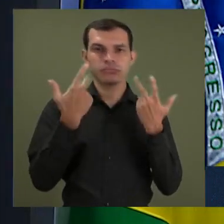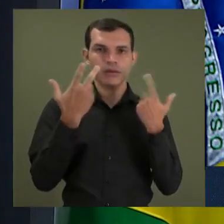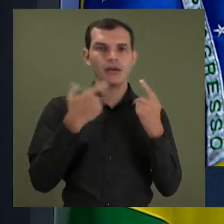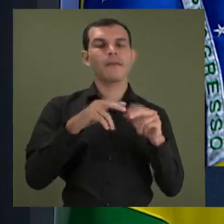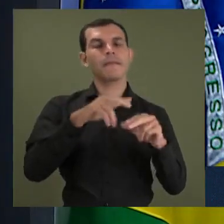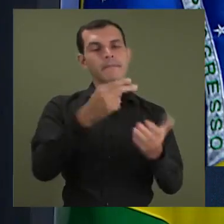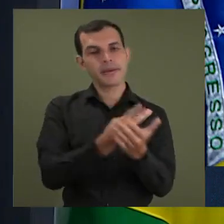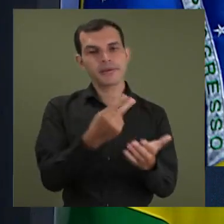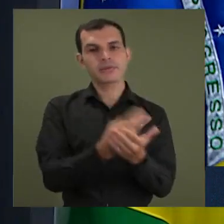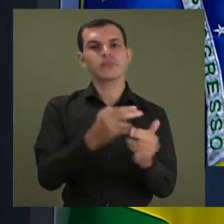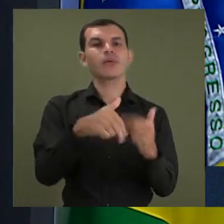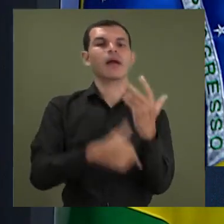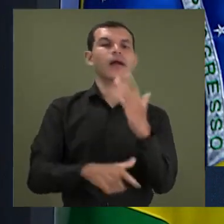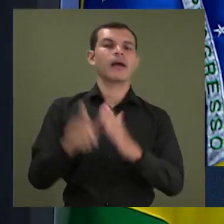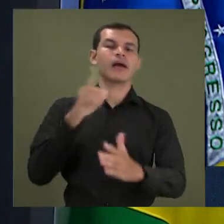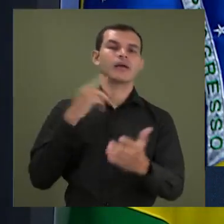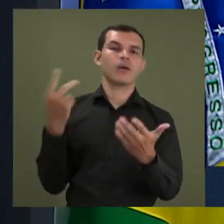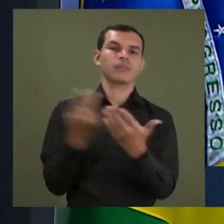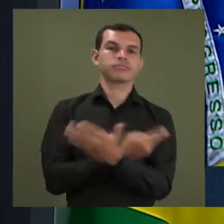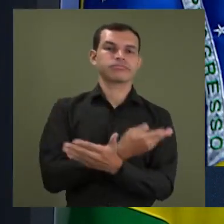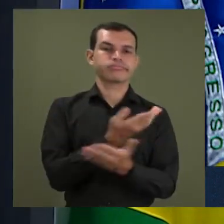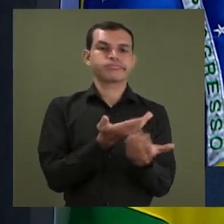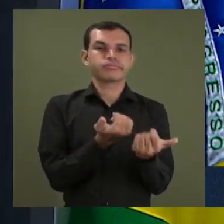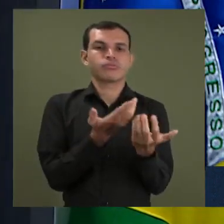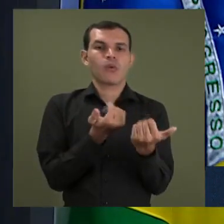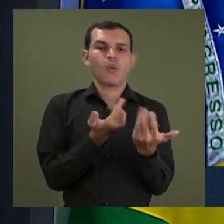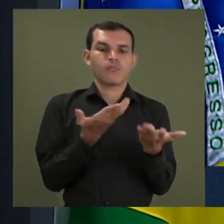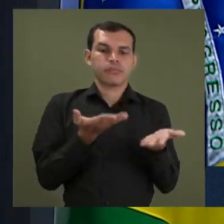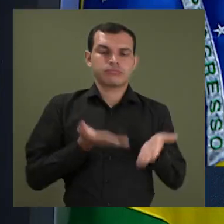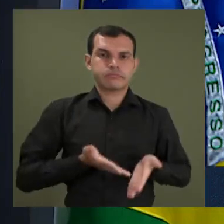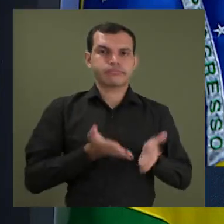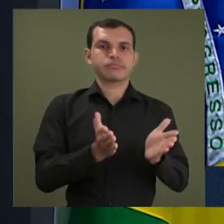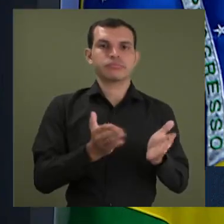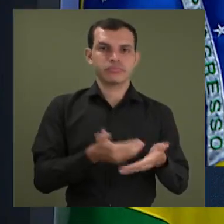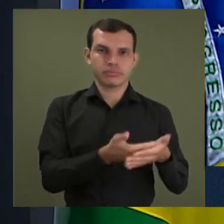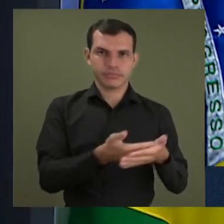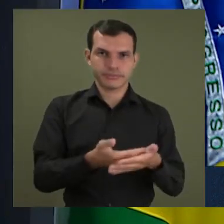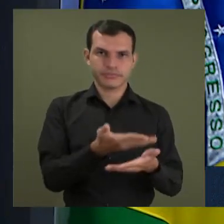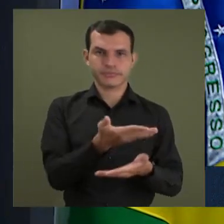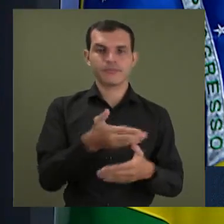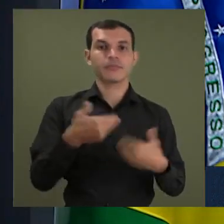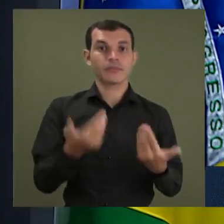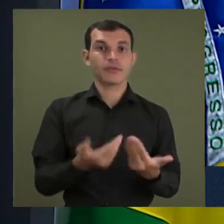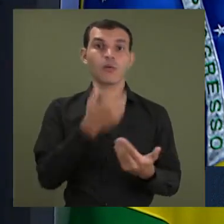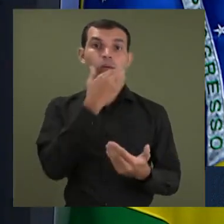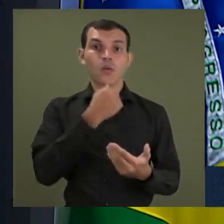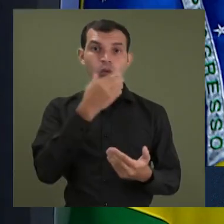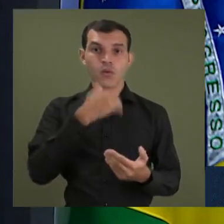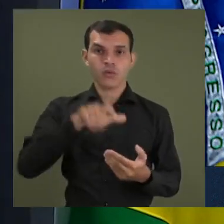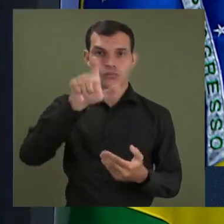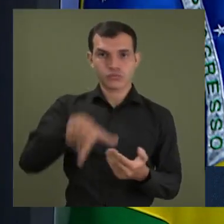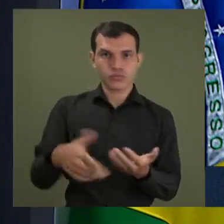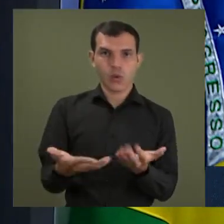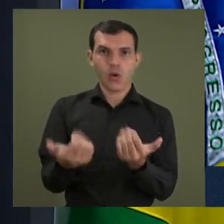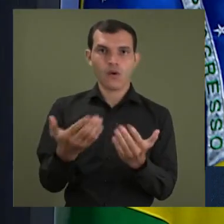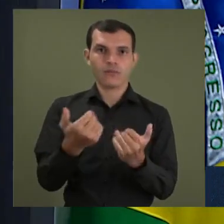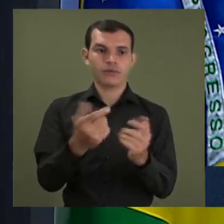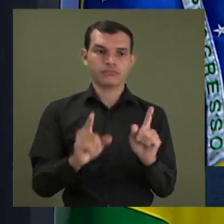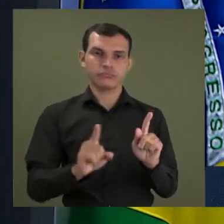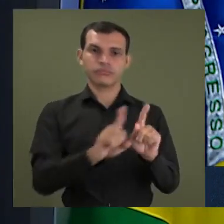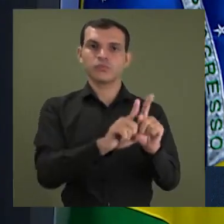precocemente. Apesar do rapaz não conviver mais com a mãe da criança, ele presta assistência a